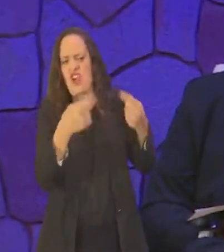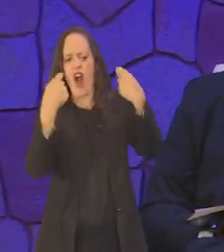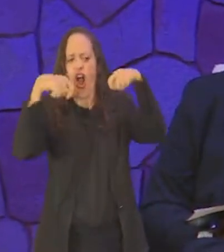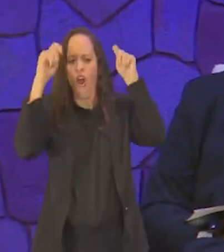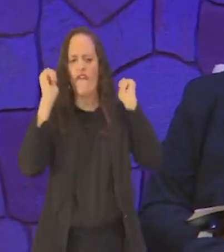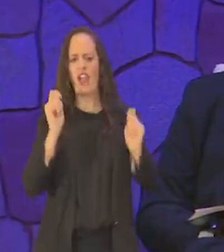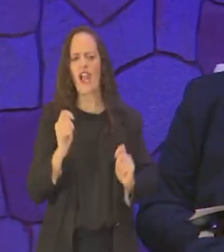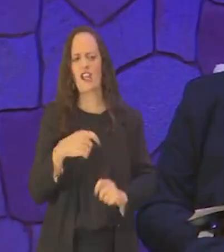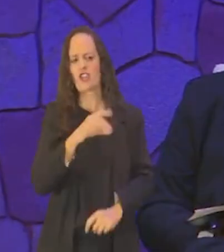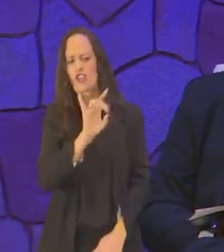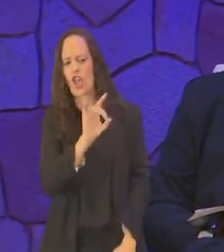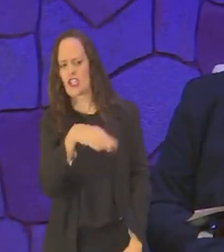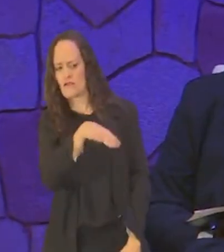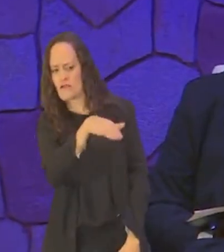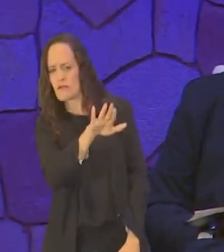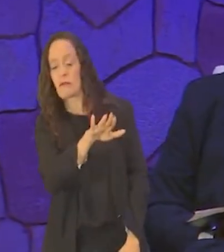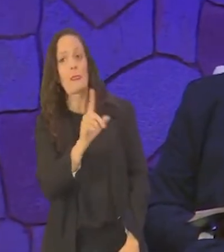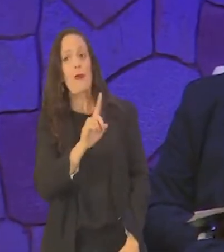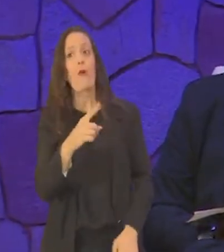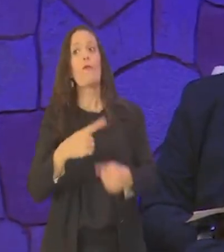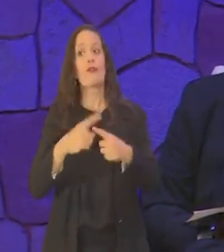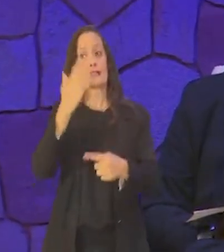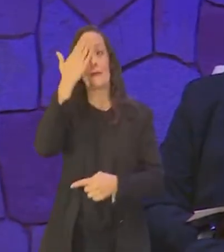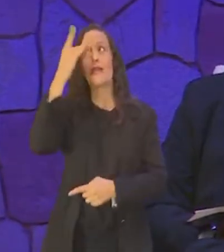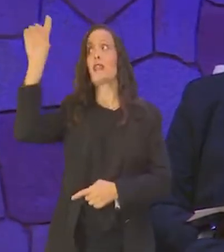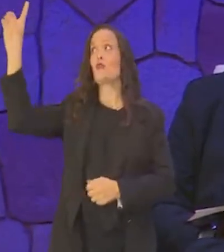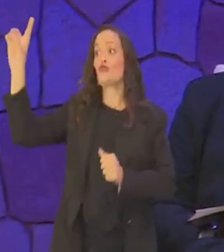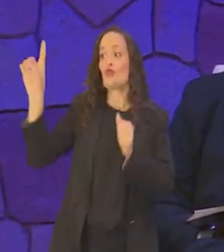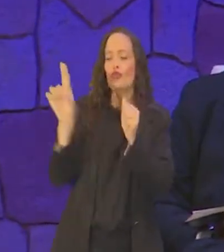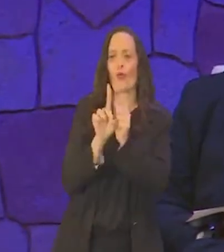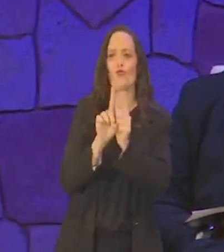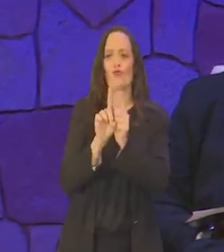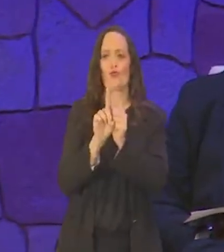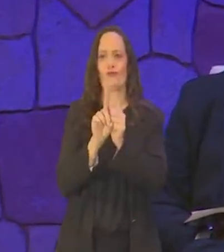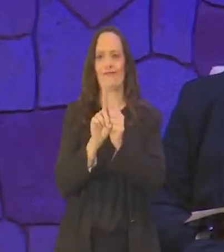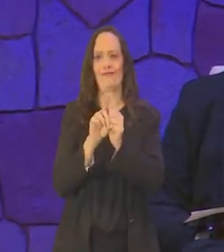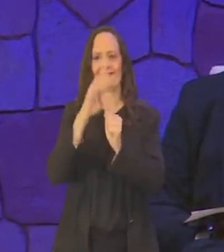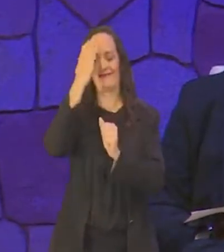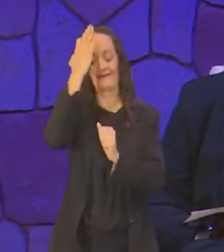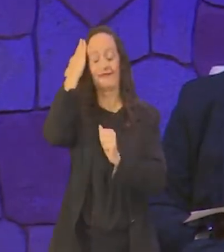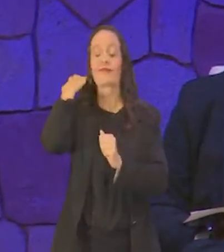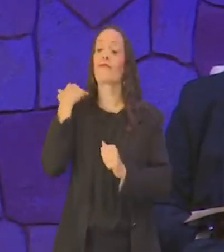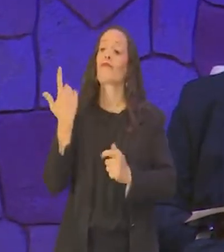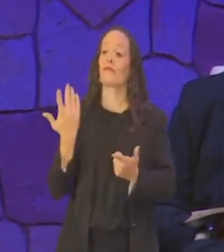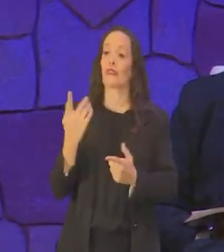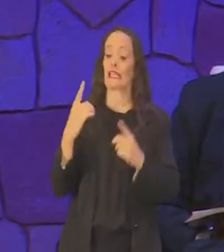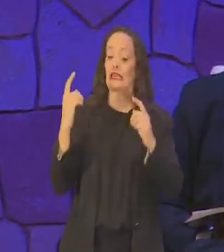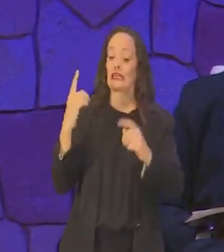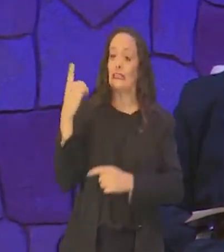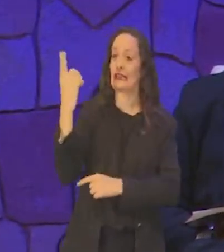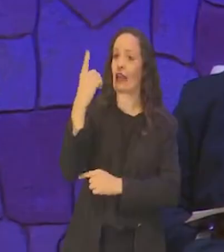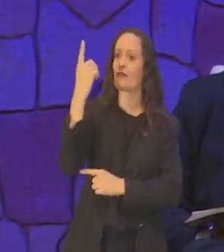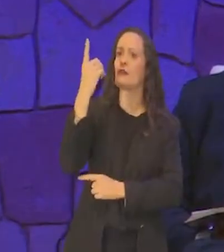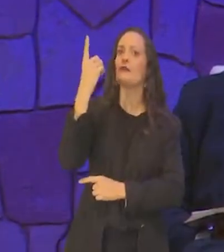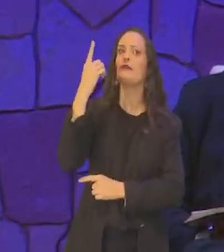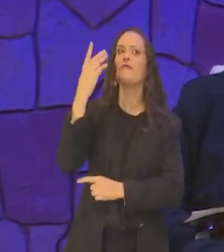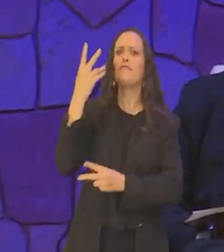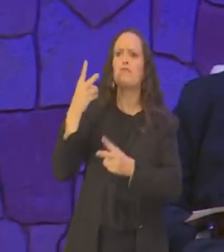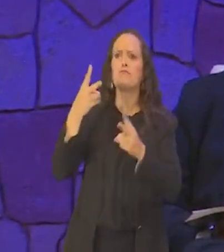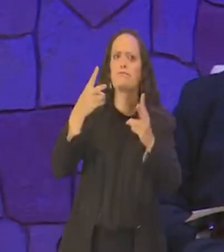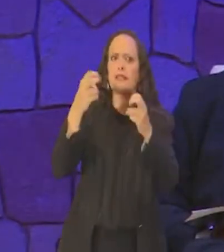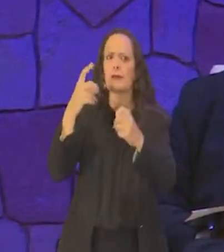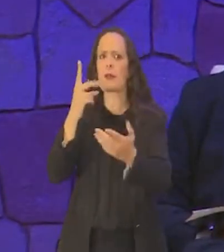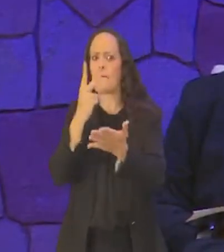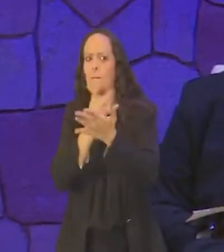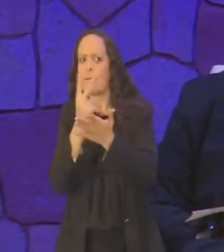ovelhas por aquele caminho. Então Davi, ao olhar para a sua vida e perceber que está passando por um vale de sombra da